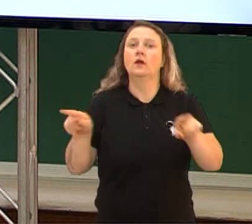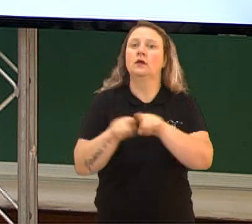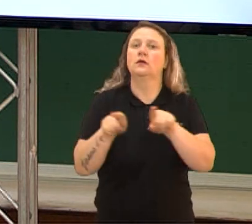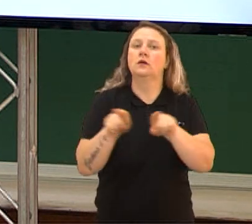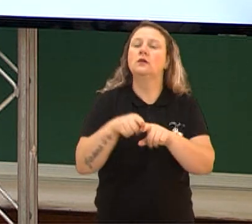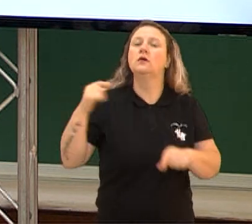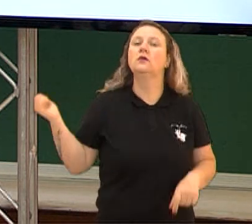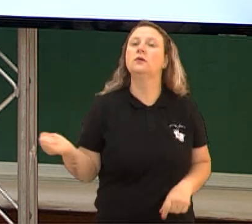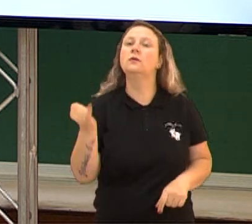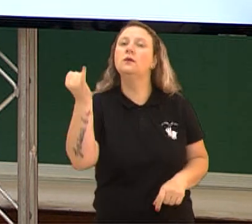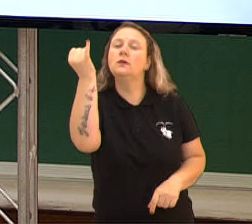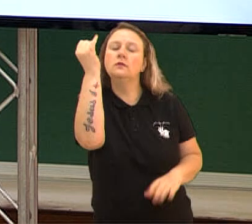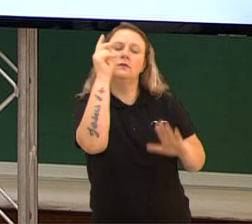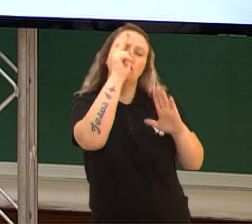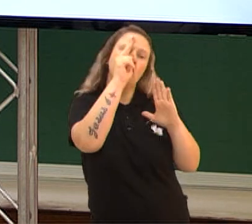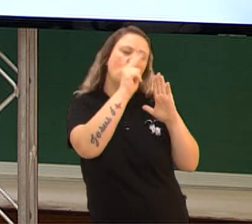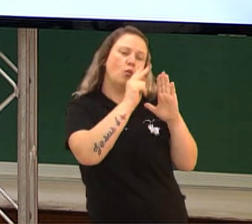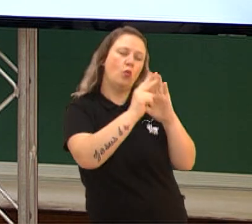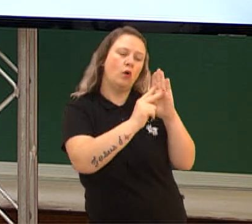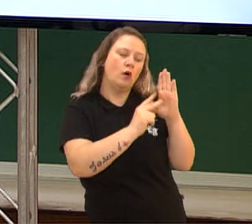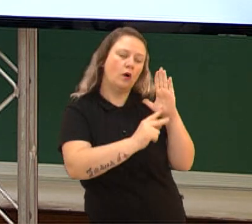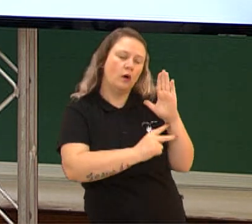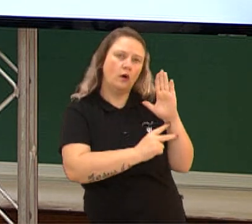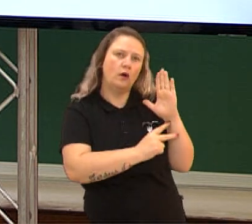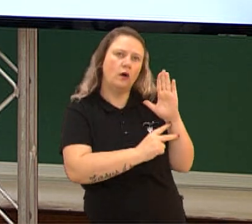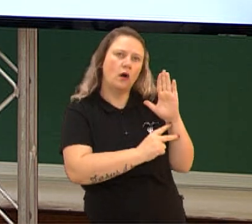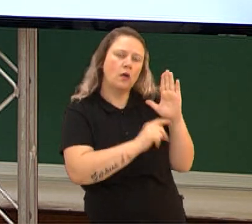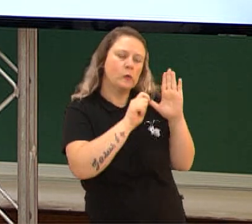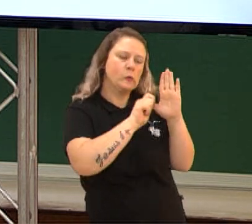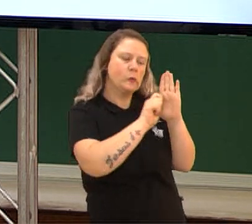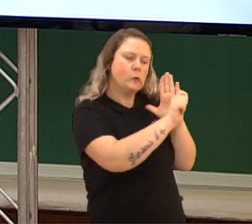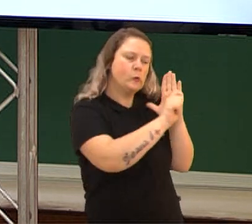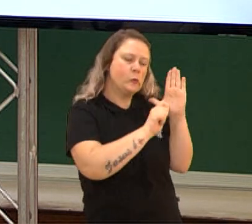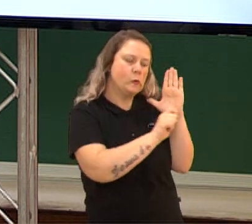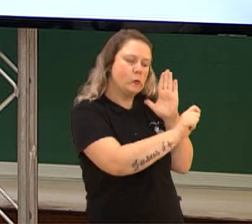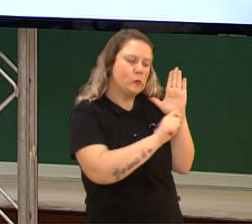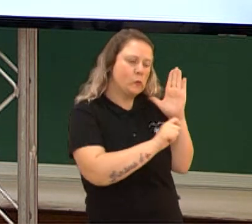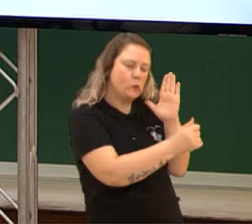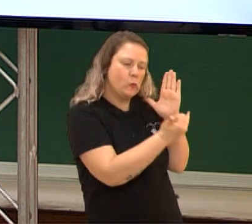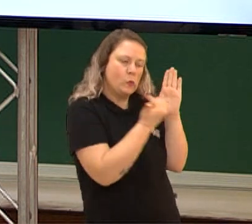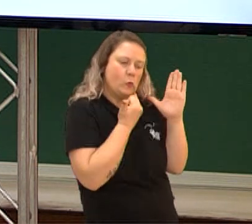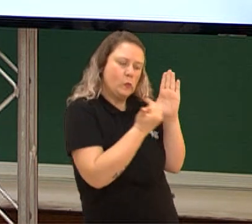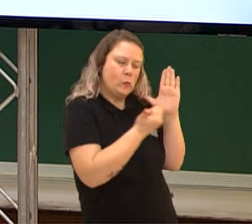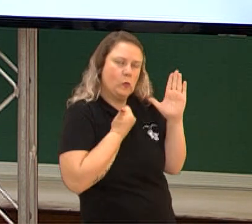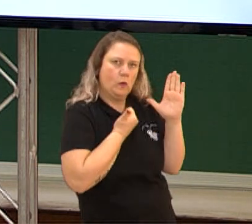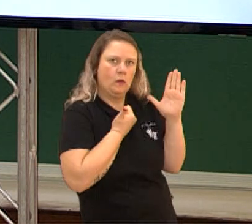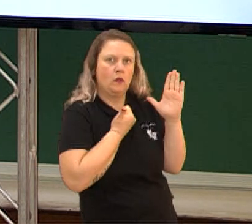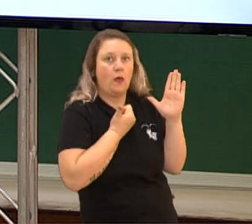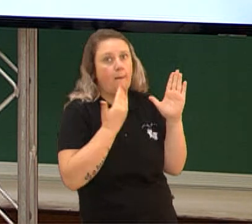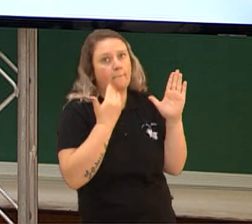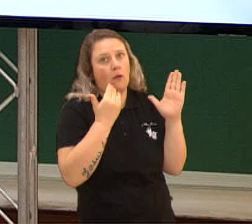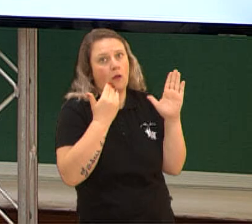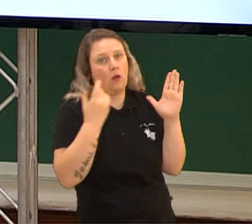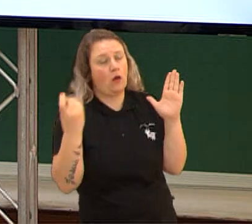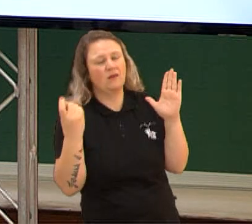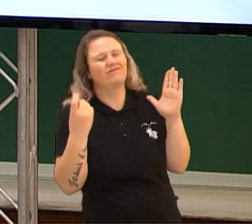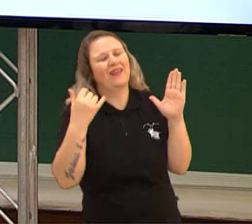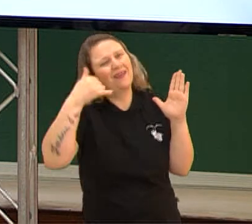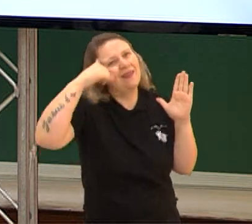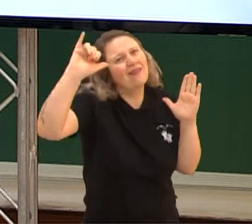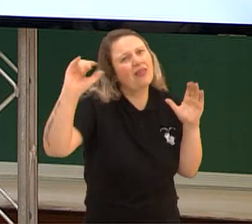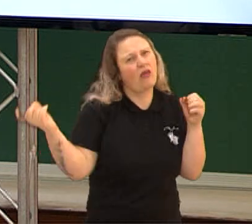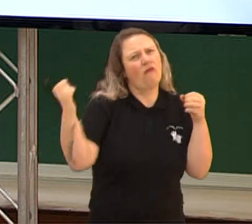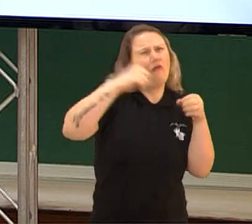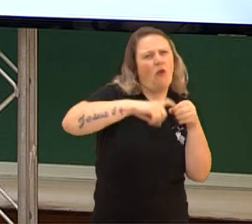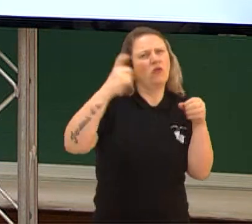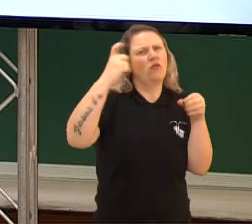do enunciado que é extenso, é bom que você marque as informações, certo? Para você não ter que ficar voltando toda hora no enunciado para encontrar aquilo